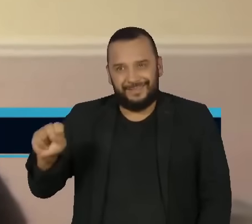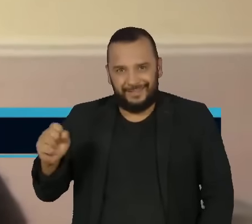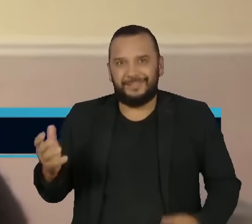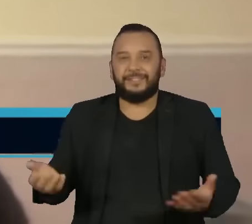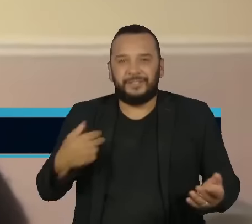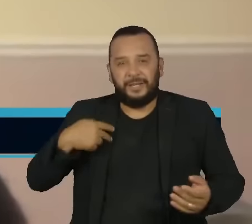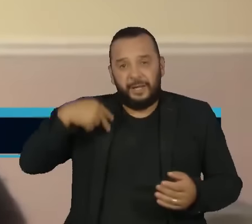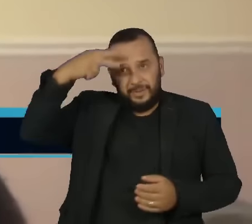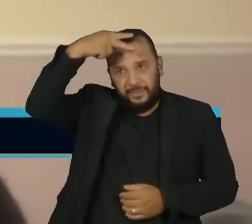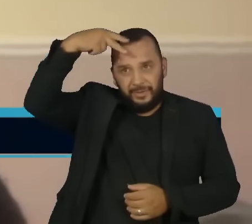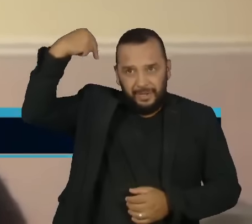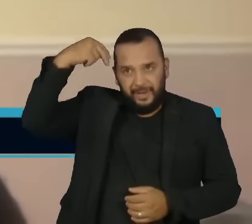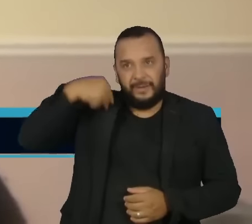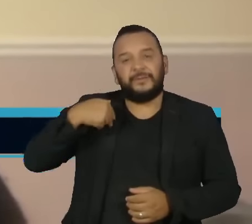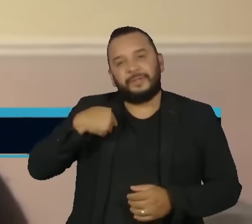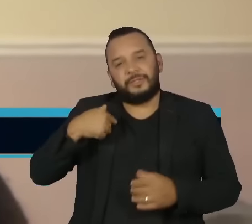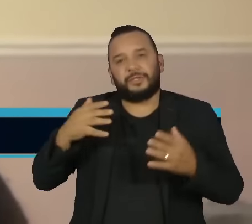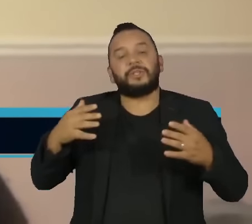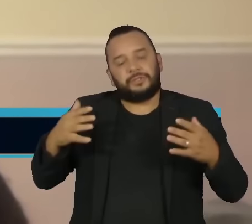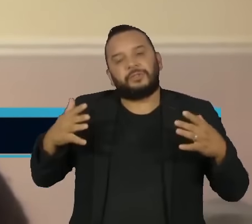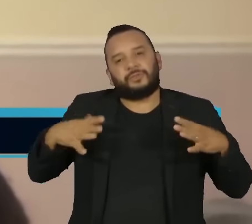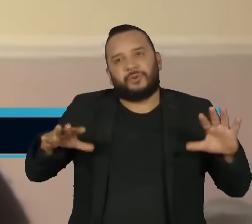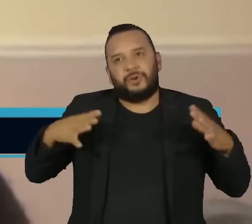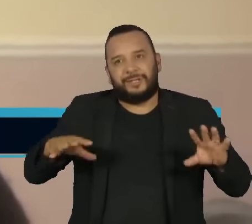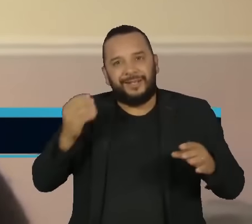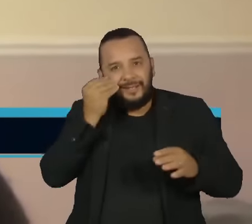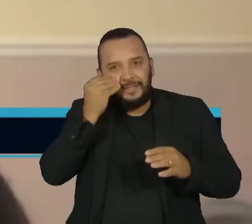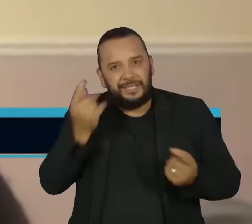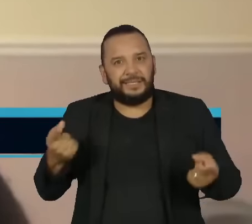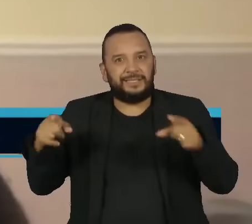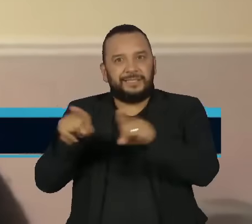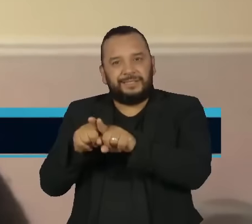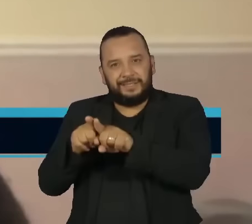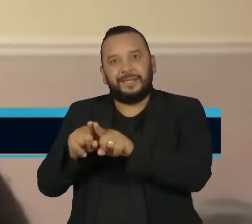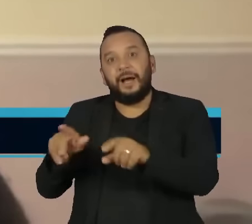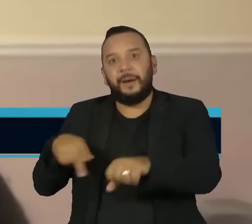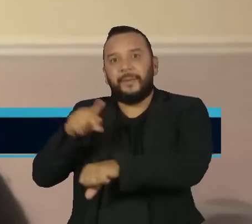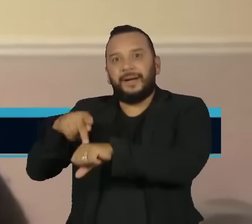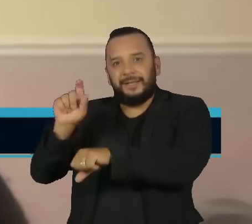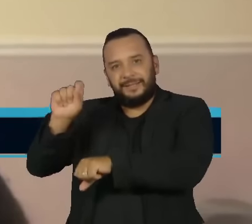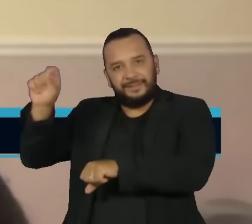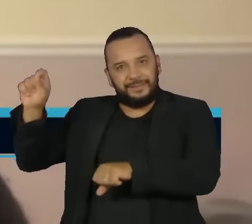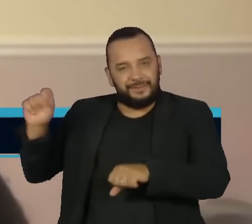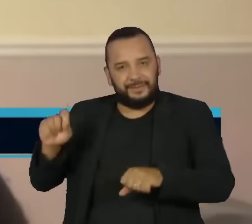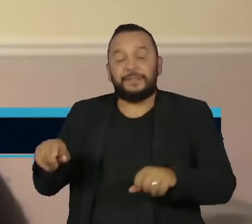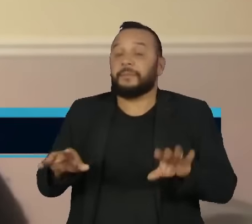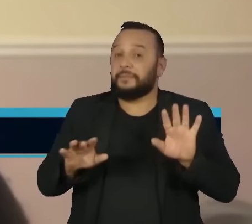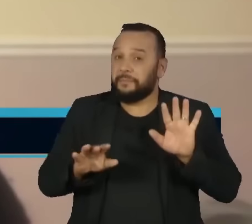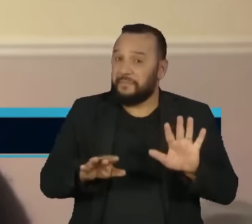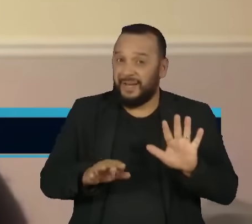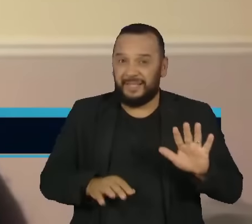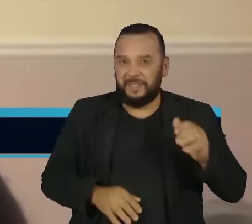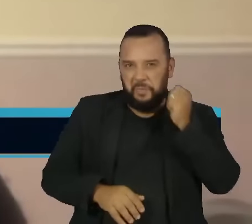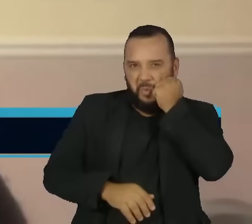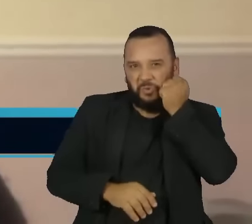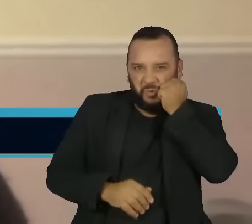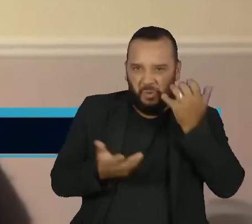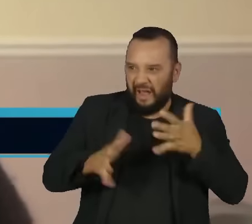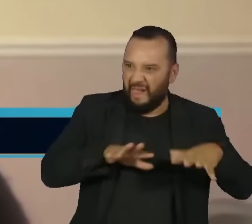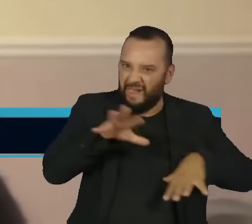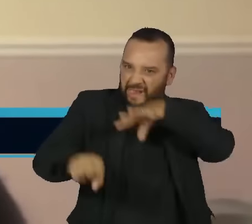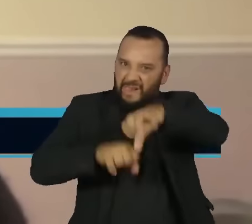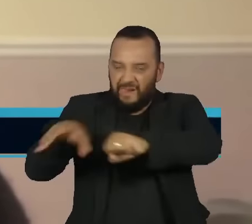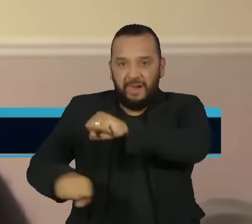tentando se aliar ao Ocidente. Moscou deve querer suprimir essa ambição e reintegrá-los à sua esfera de influência. E eles não